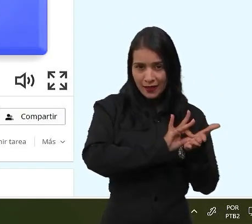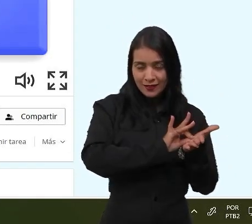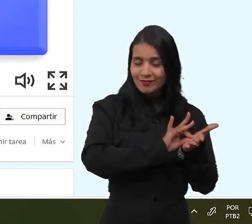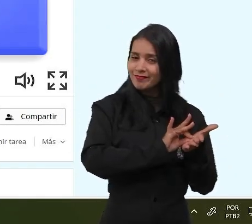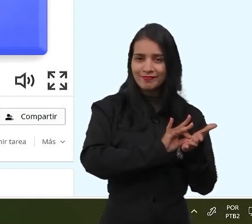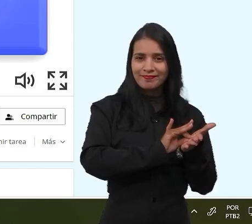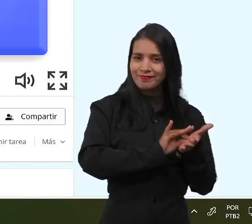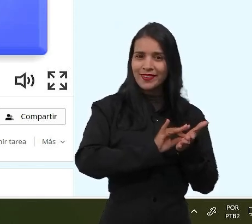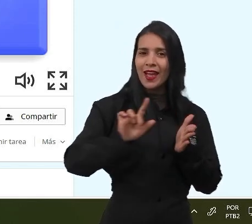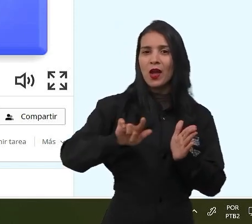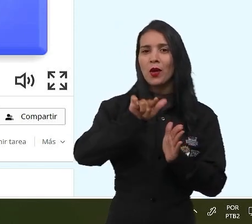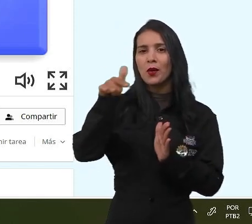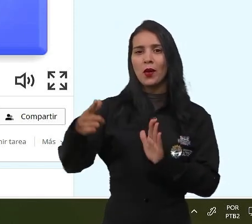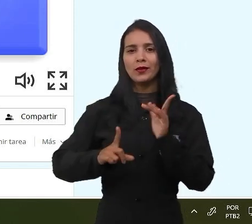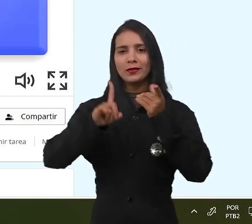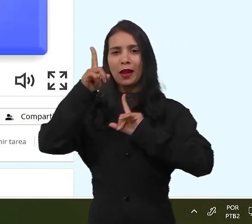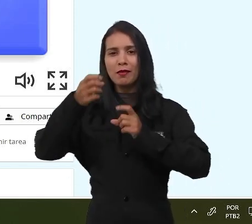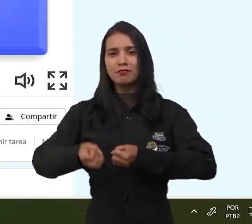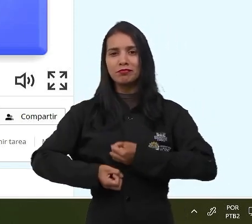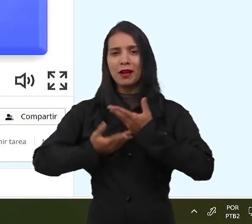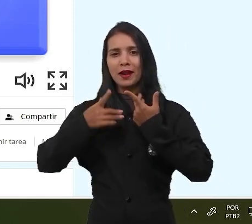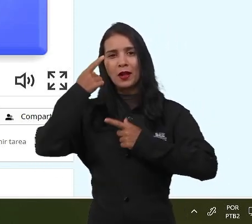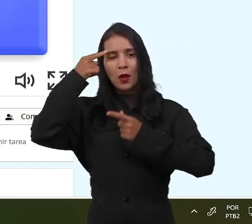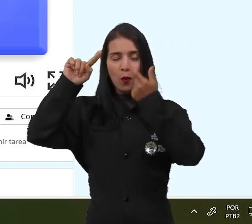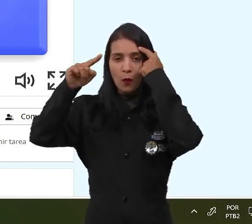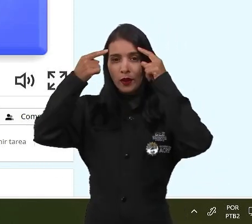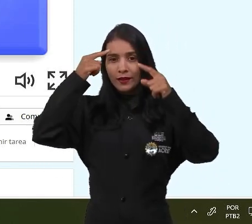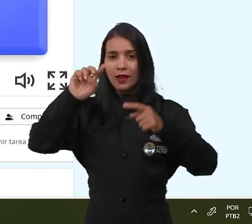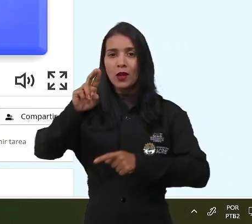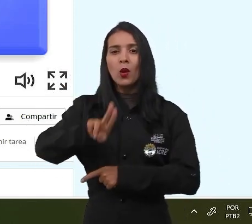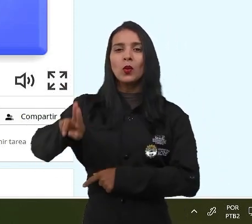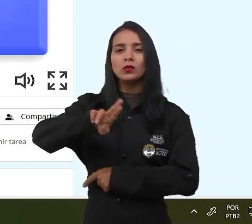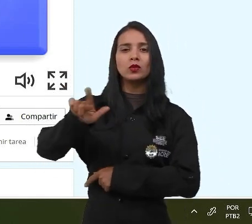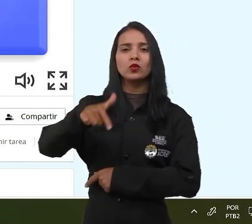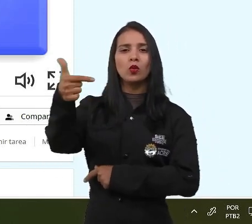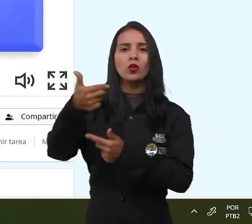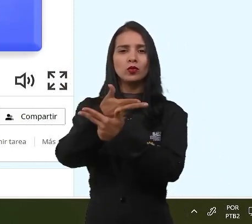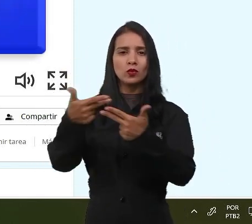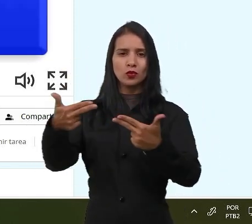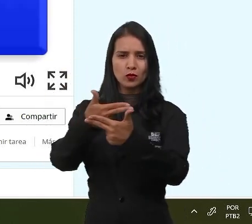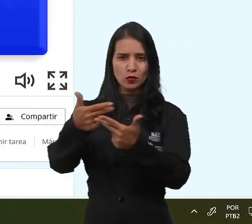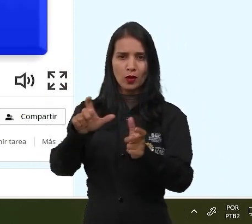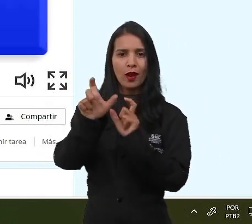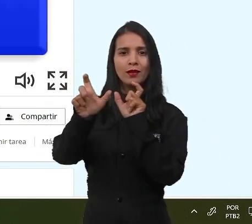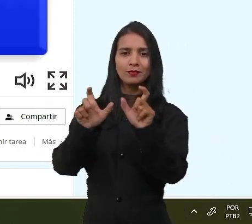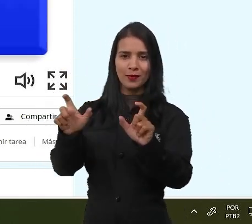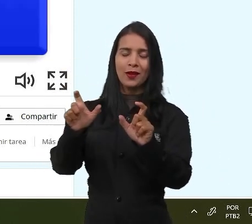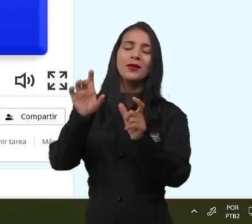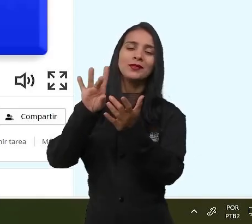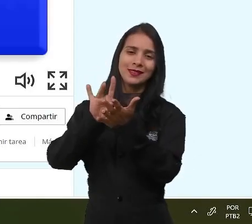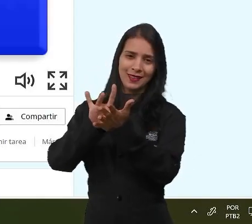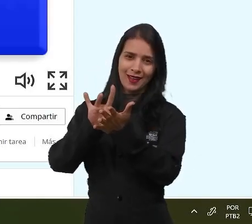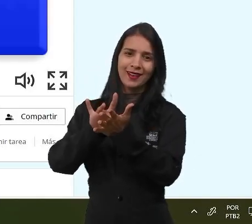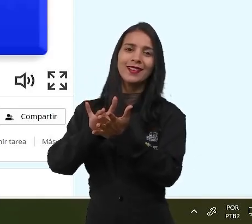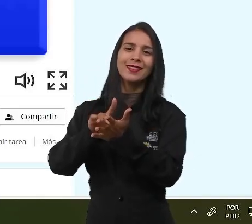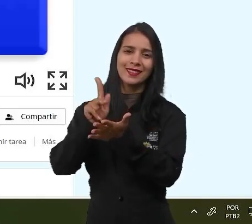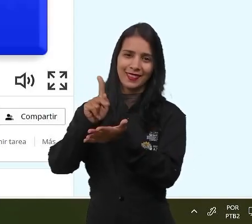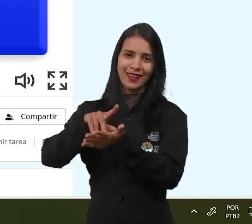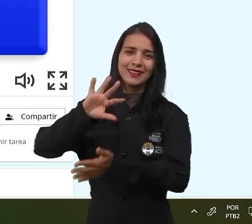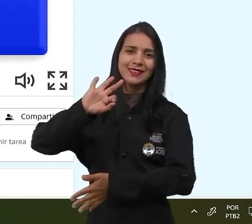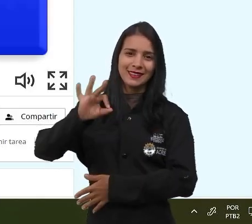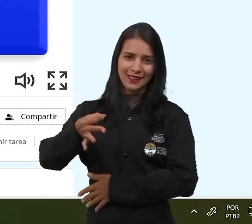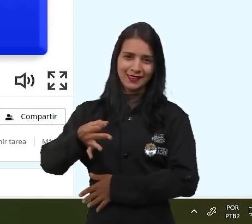ou expressa uma ideia em términos de outras palavras, significam outras coisas. Significam outras coisas, né, pessoal?